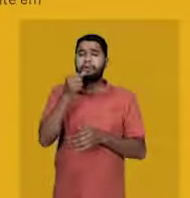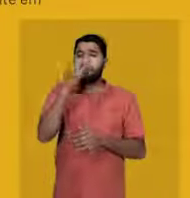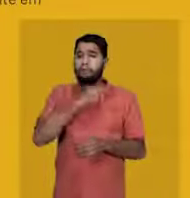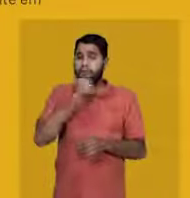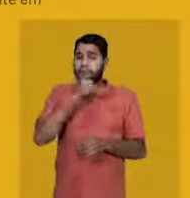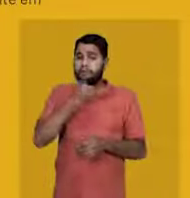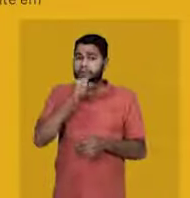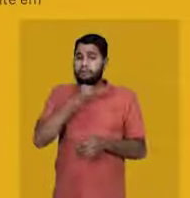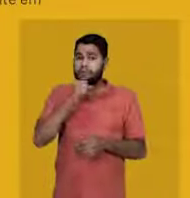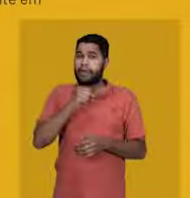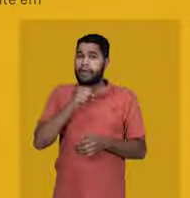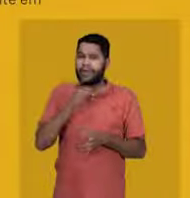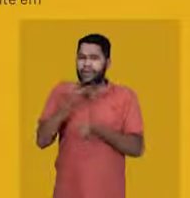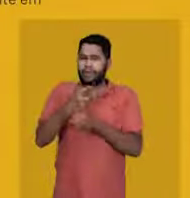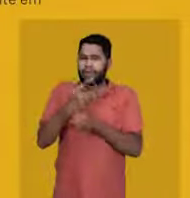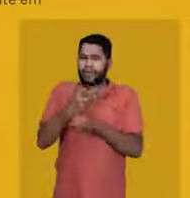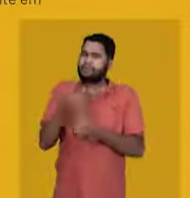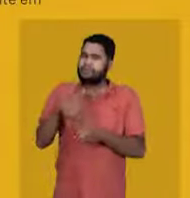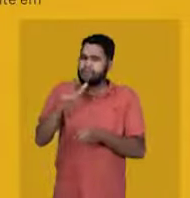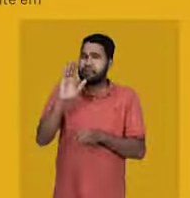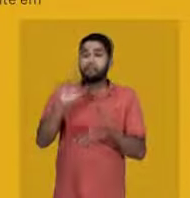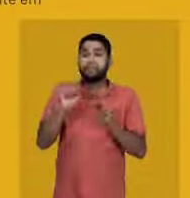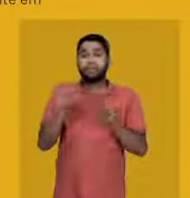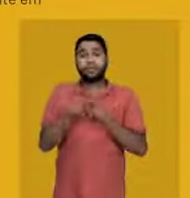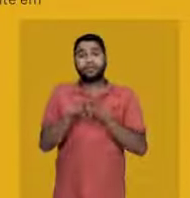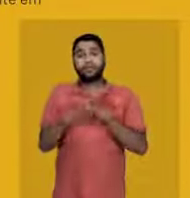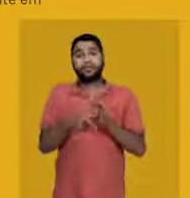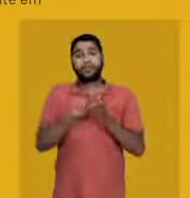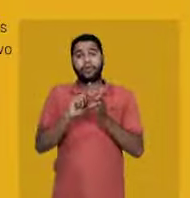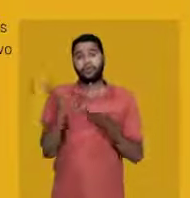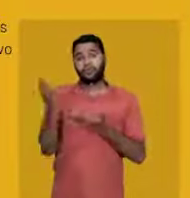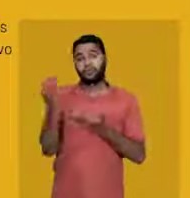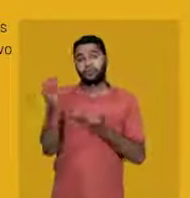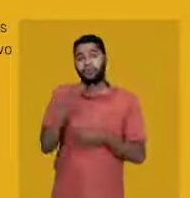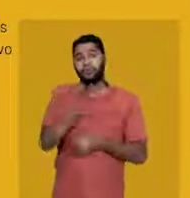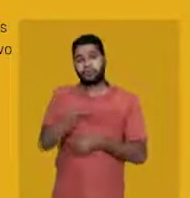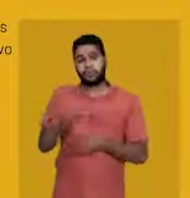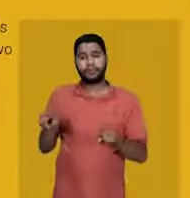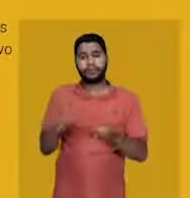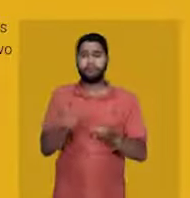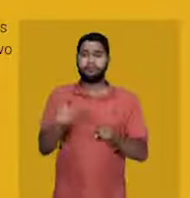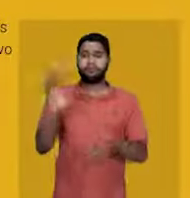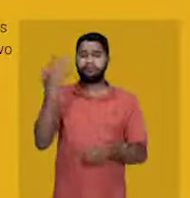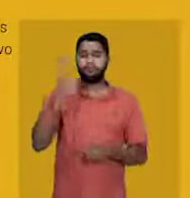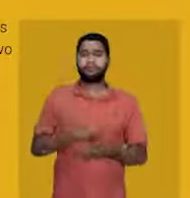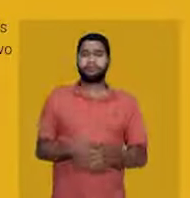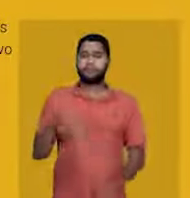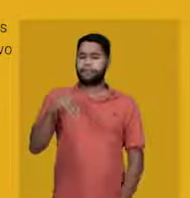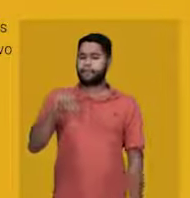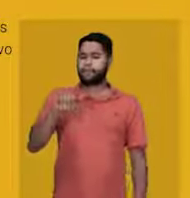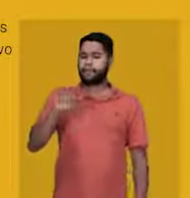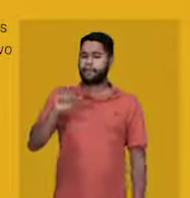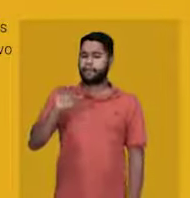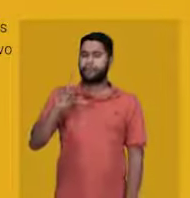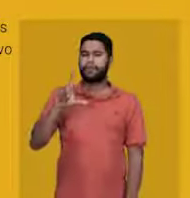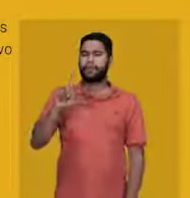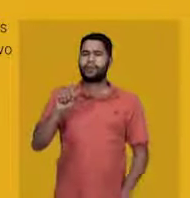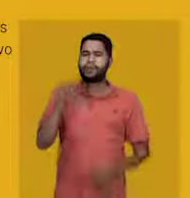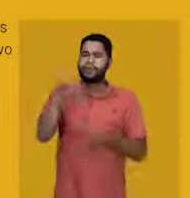causa. Contudo, pode ocorrer precocemente em jovens e crianças. A mácula é uma pequena parte da